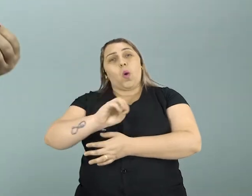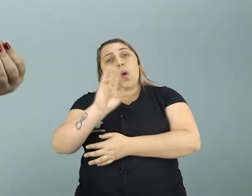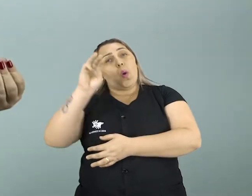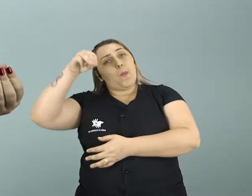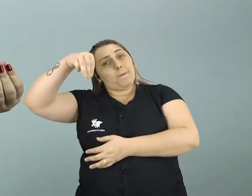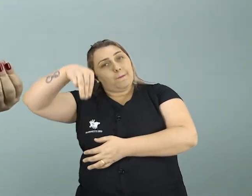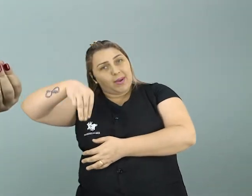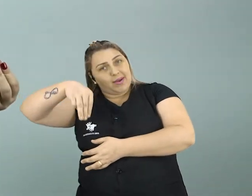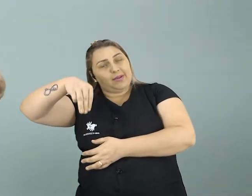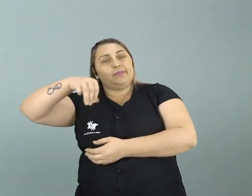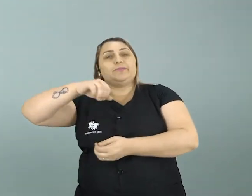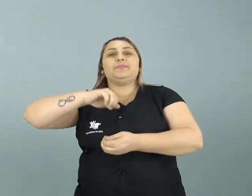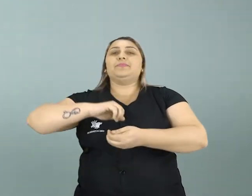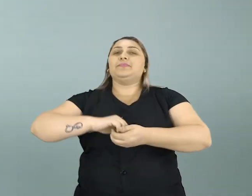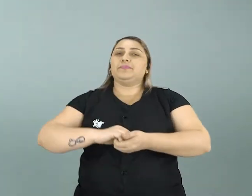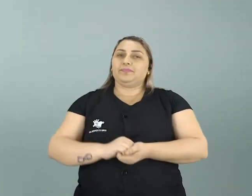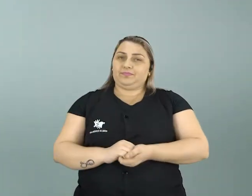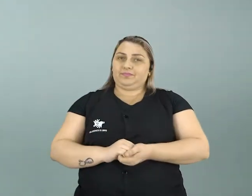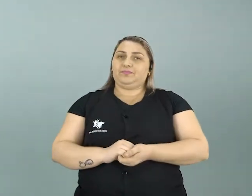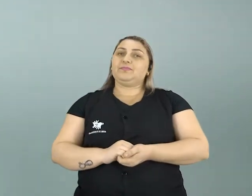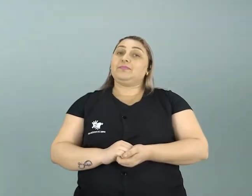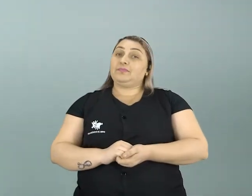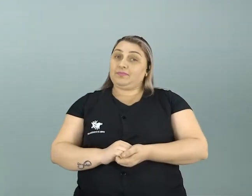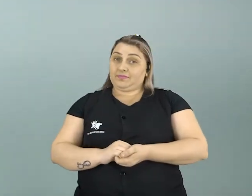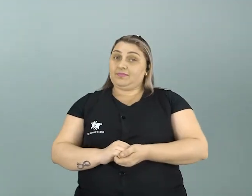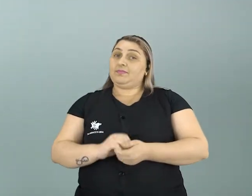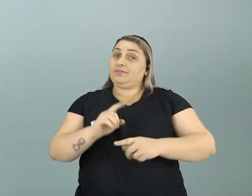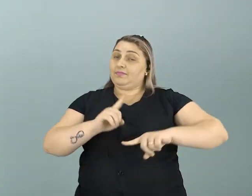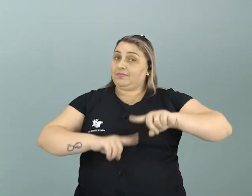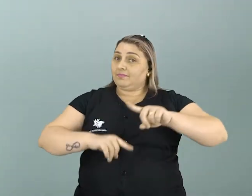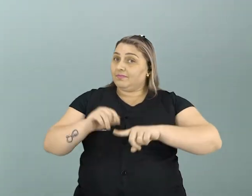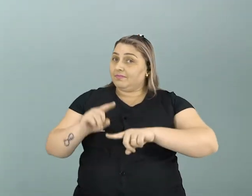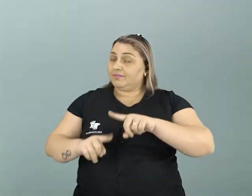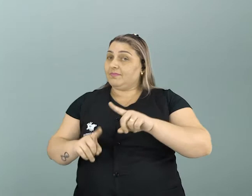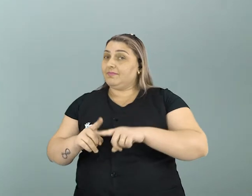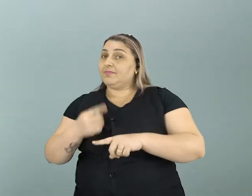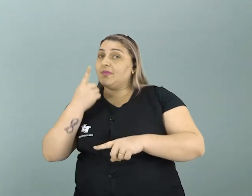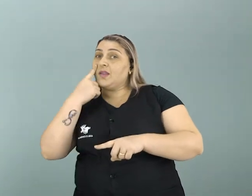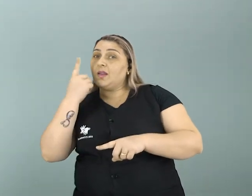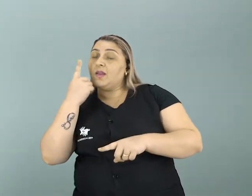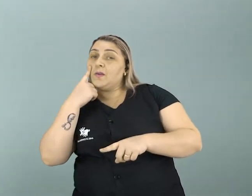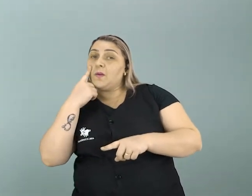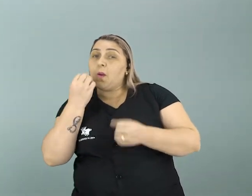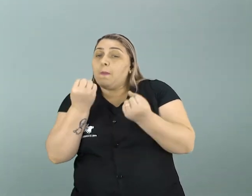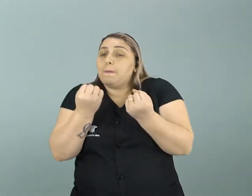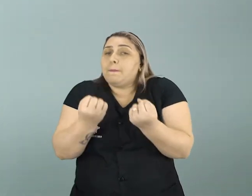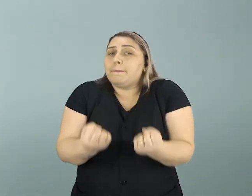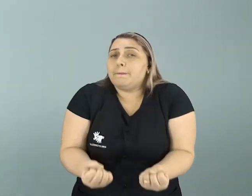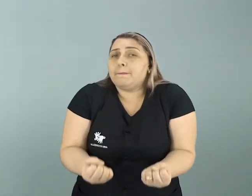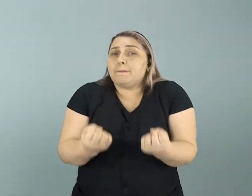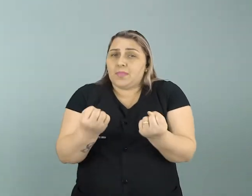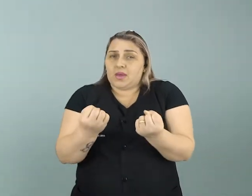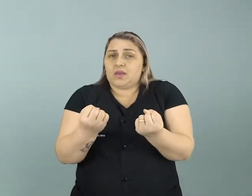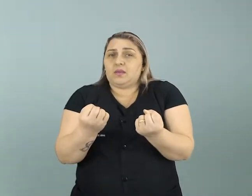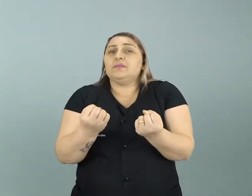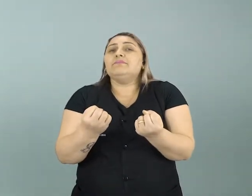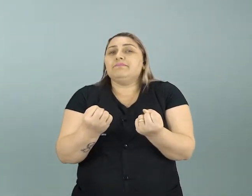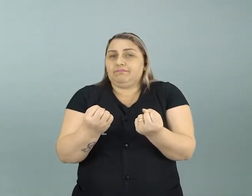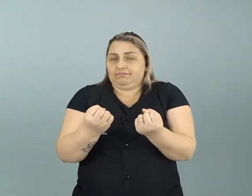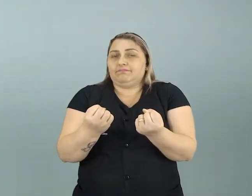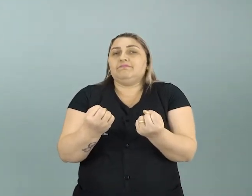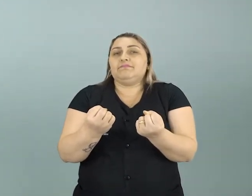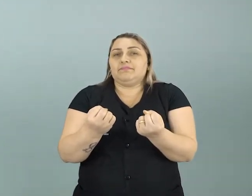suas unidades de medida. Para medir massa, eu vou ver o peso que ela tem, a massa que ela